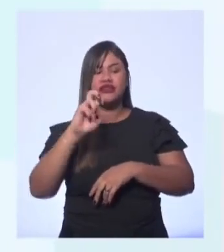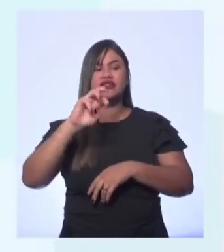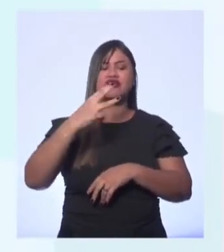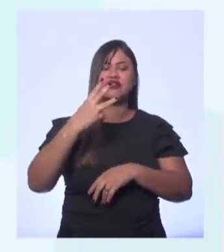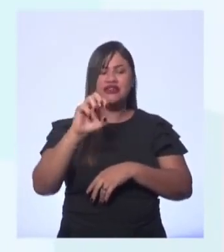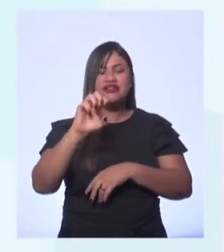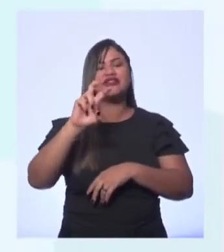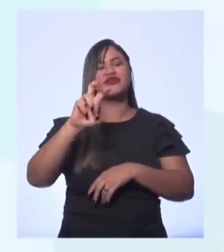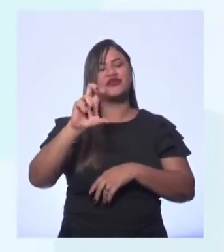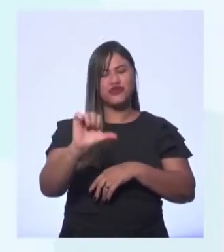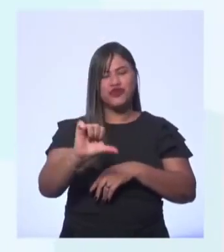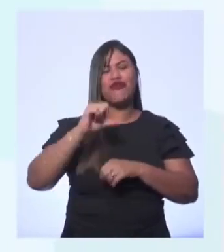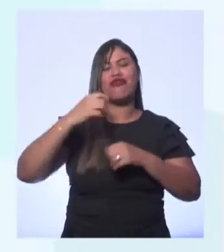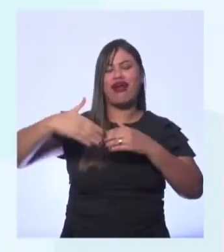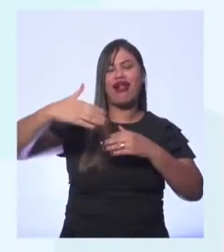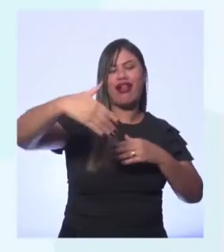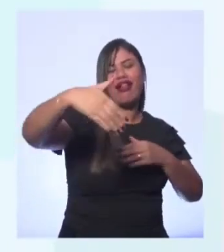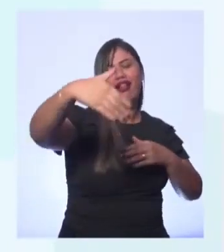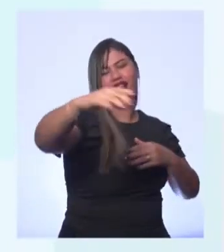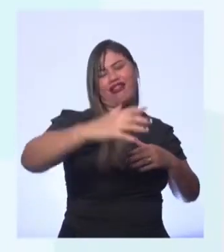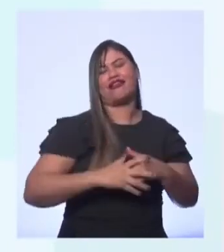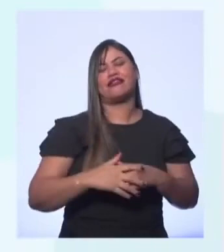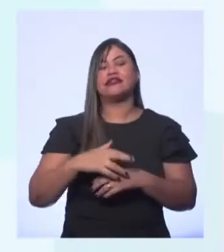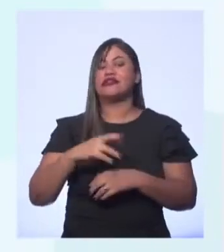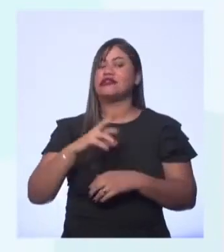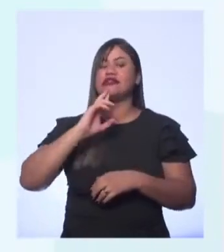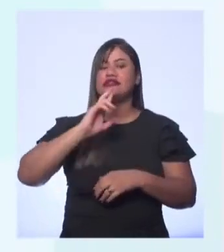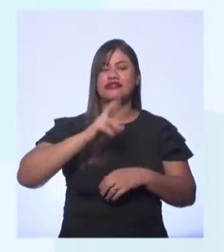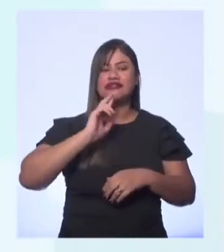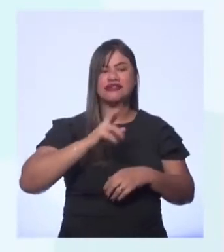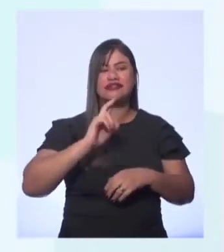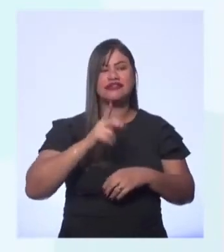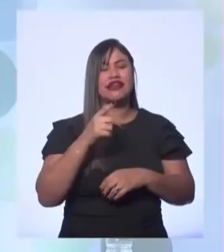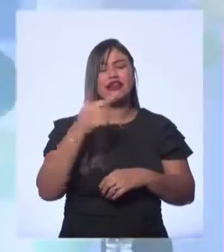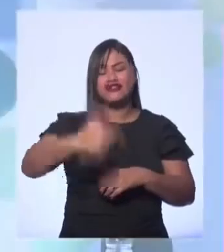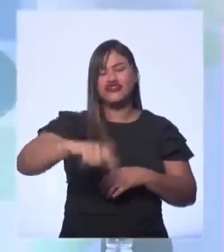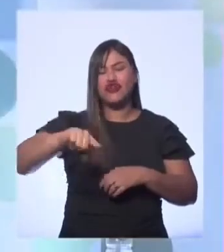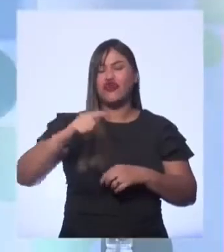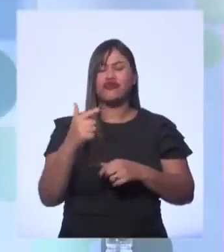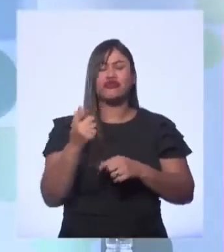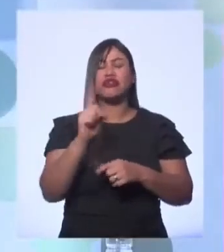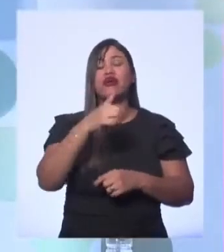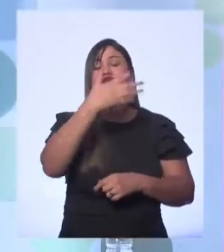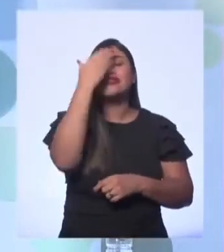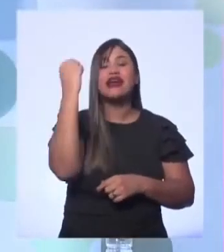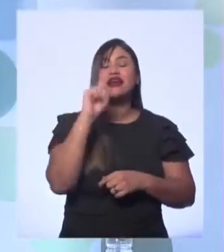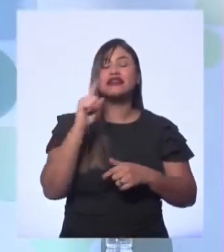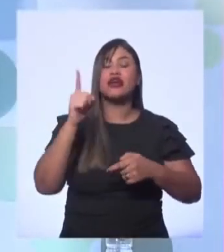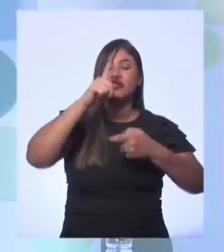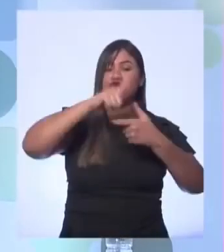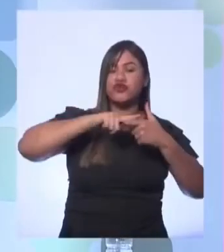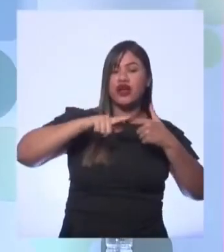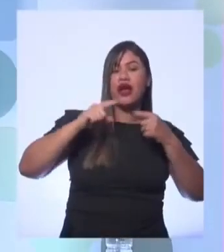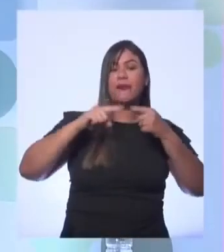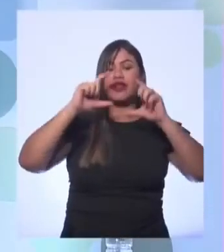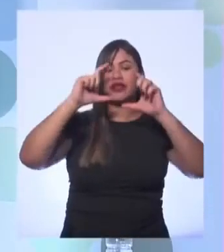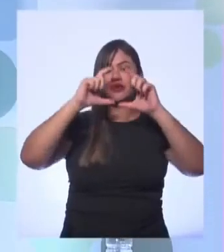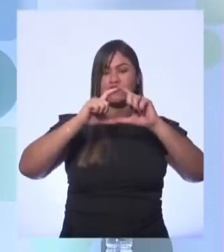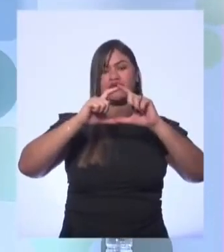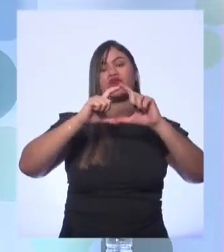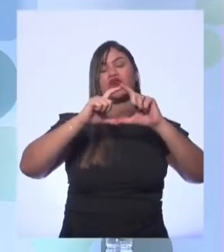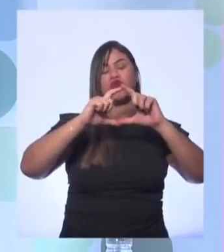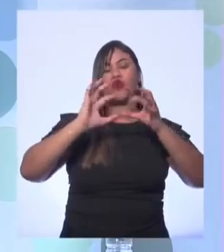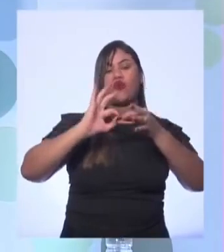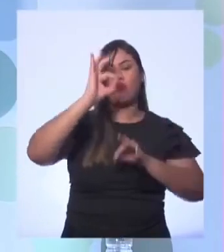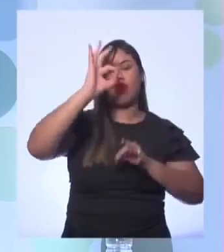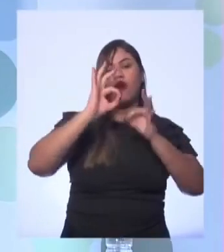3,14159265359 e assim vai eternamente, sem repetir, porque é um número irracional. Então, não se esqueçam, quando a gente estiver dividindo uma coisa que é circular, o comprimento,